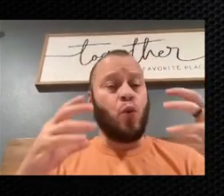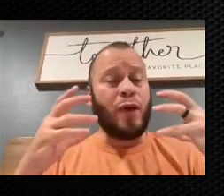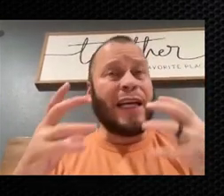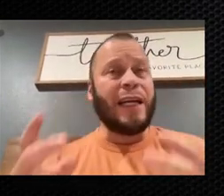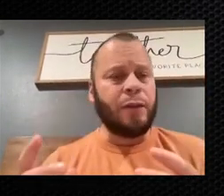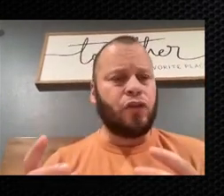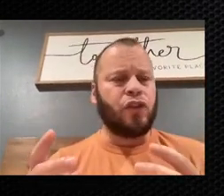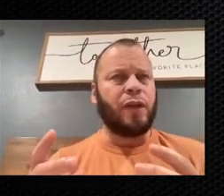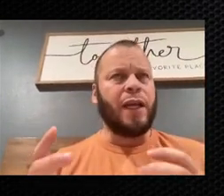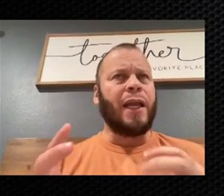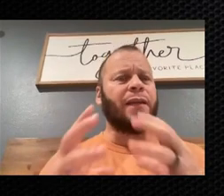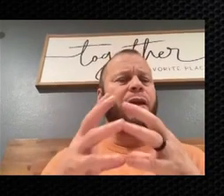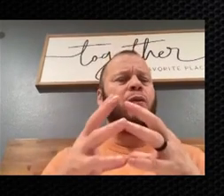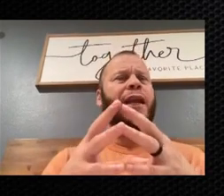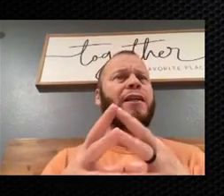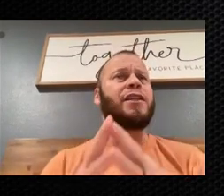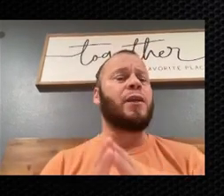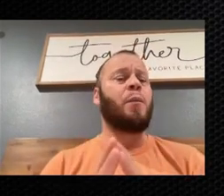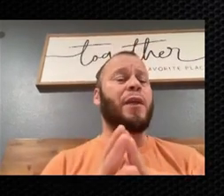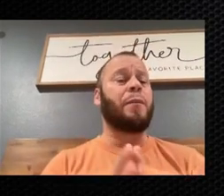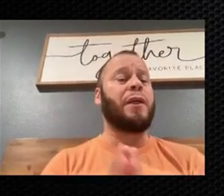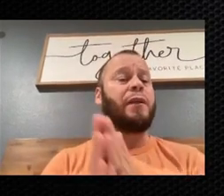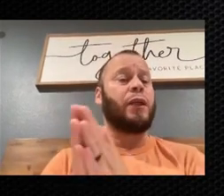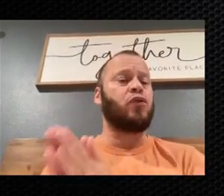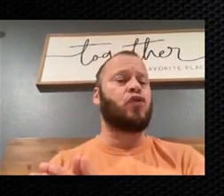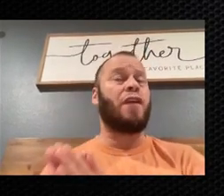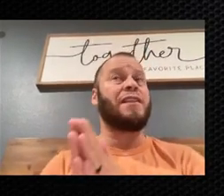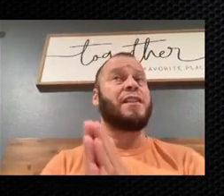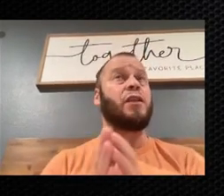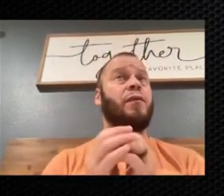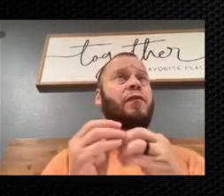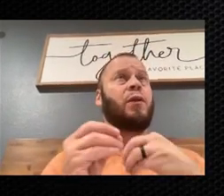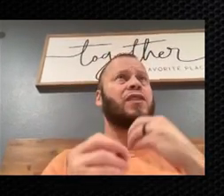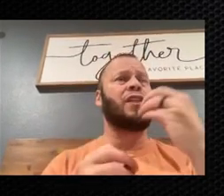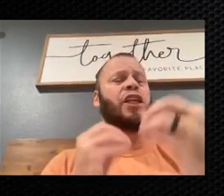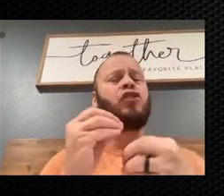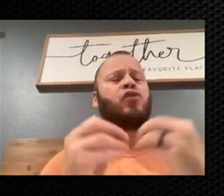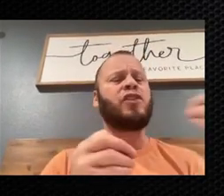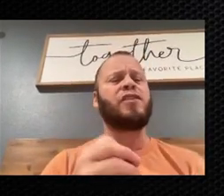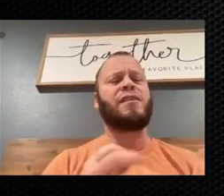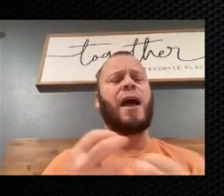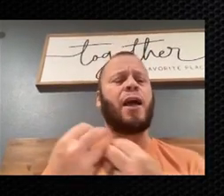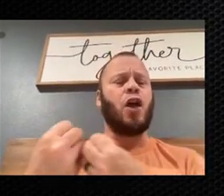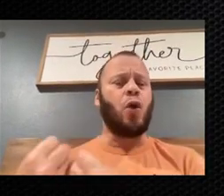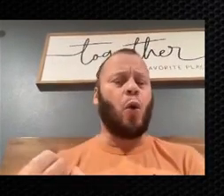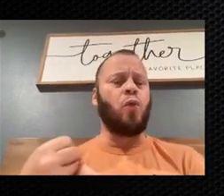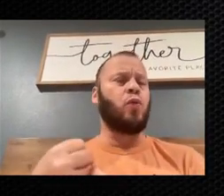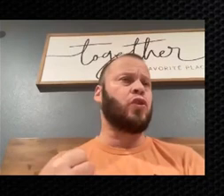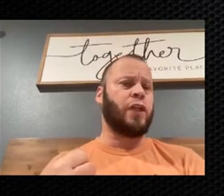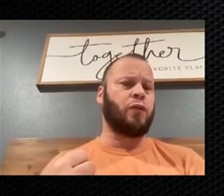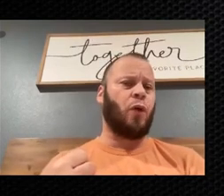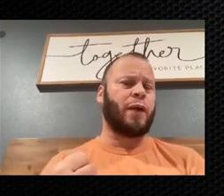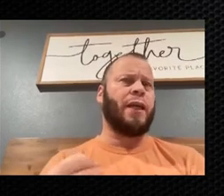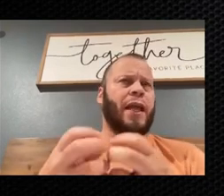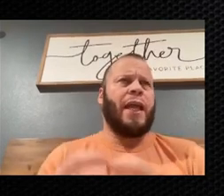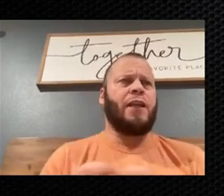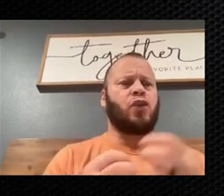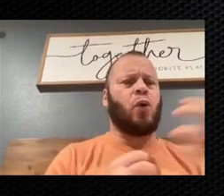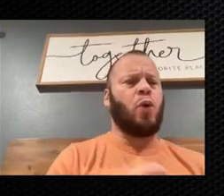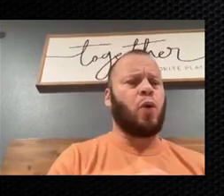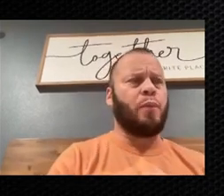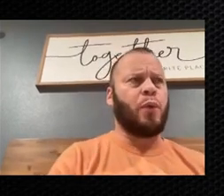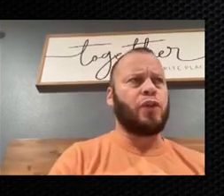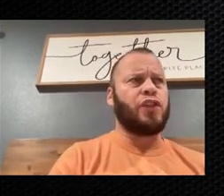ser algo grande então eles não permitem que os jovens venham se idiotizar com o Tik Tok